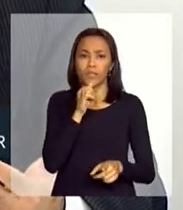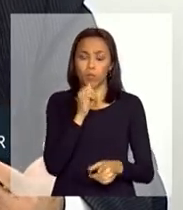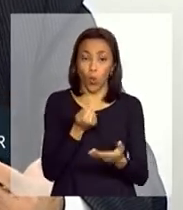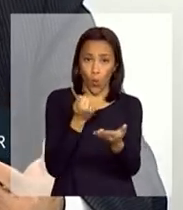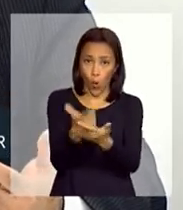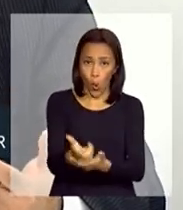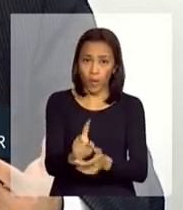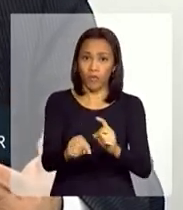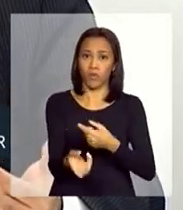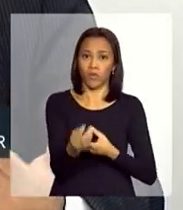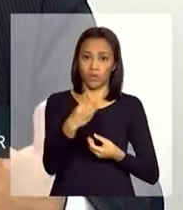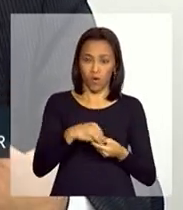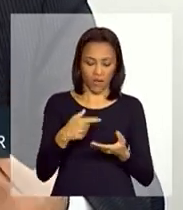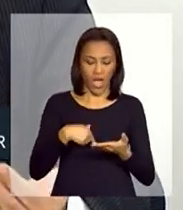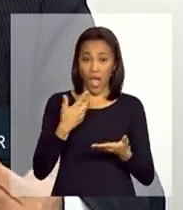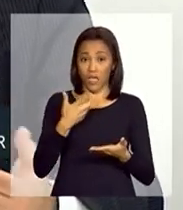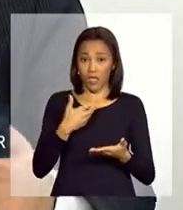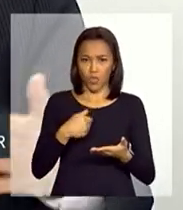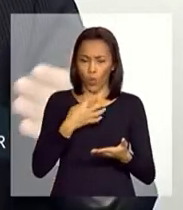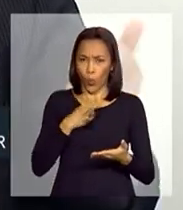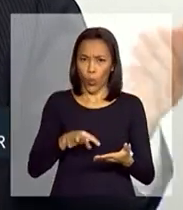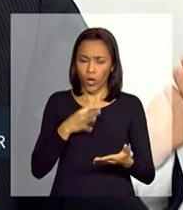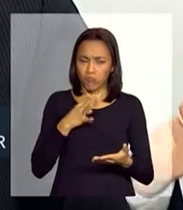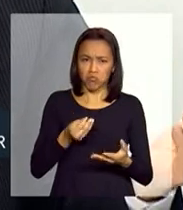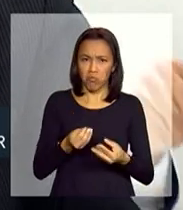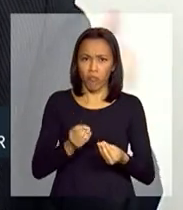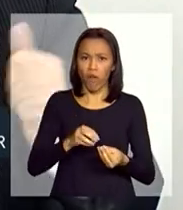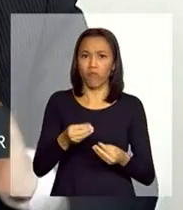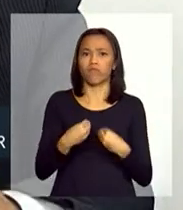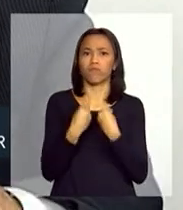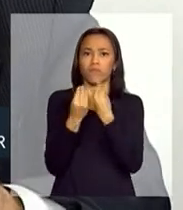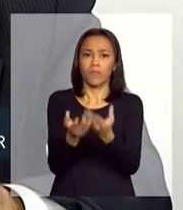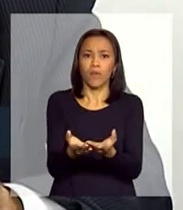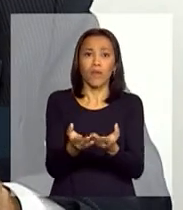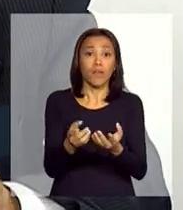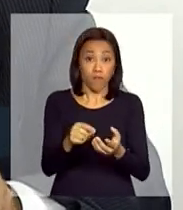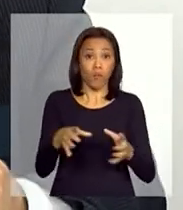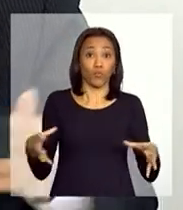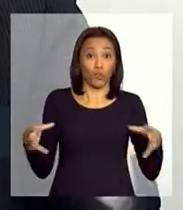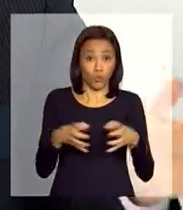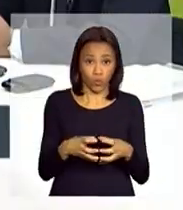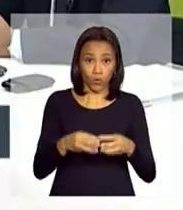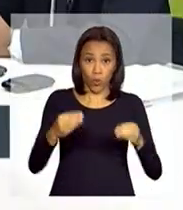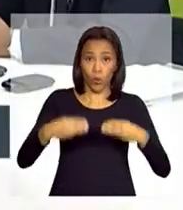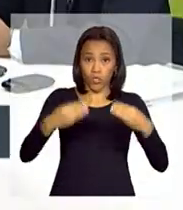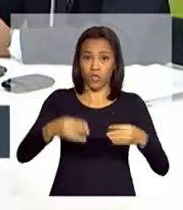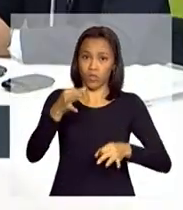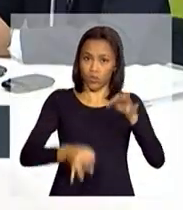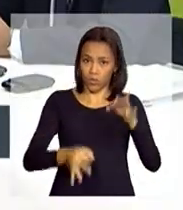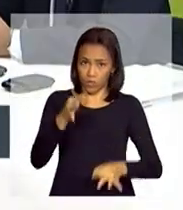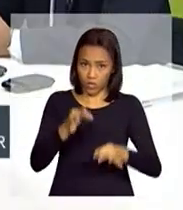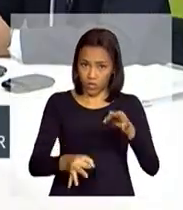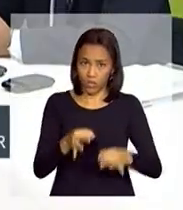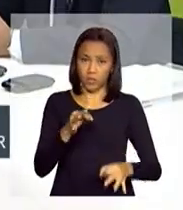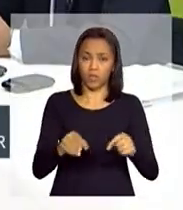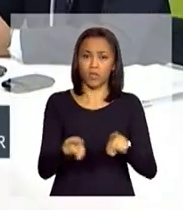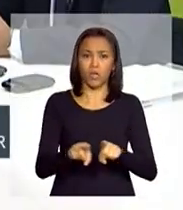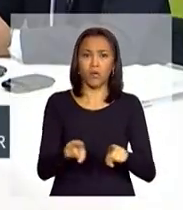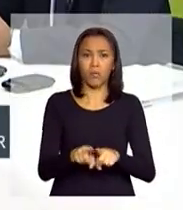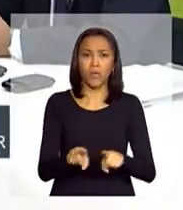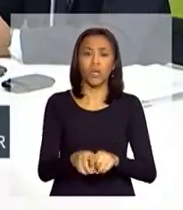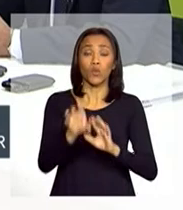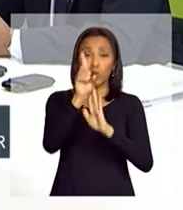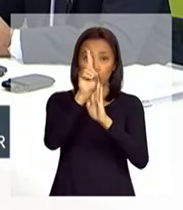usuário a questão quando usuário não é conhecido nós vamos tá trabalhando junto com o Ministério da Justiça funciona com no fundo de direito